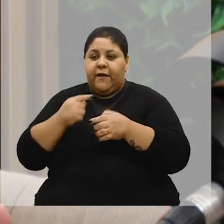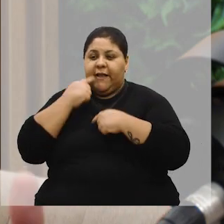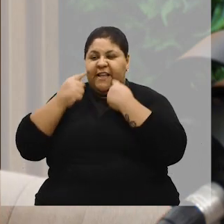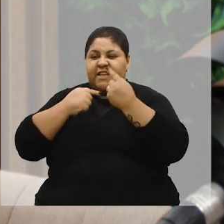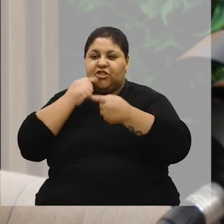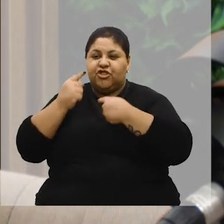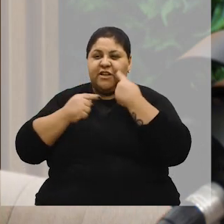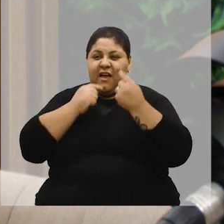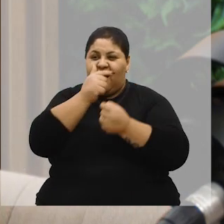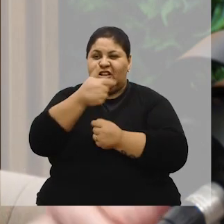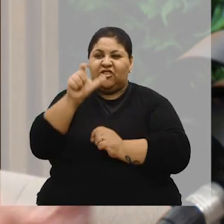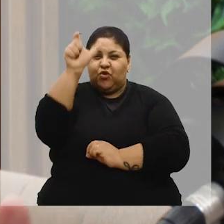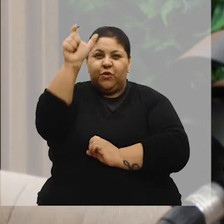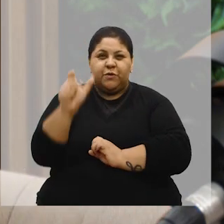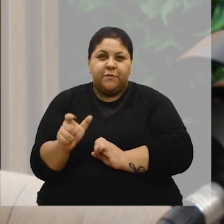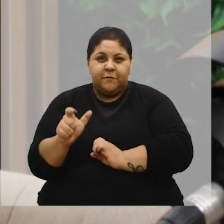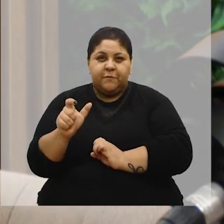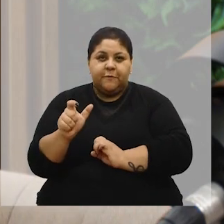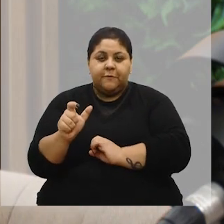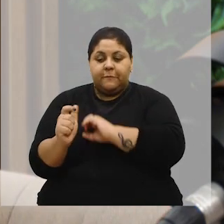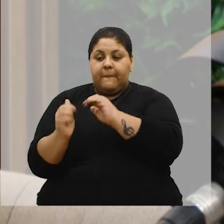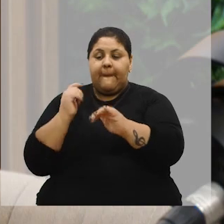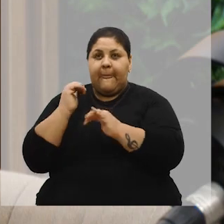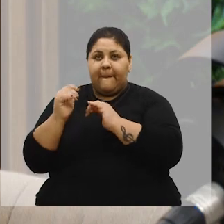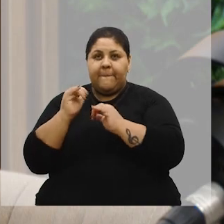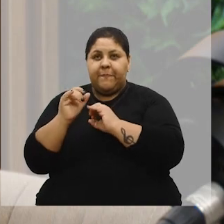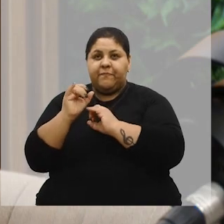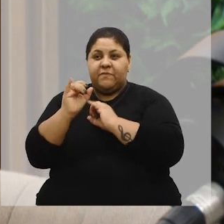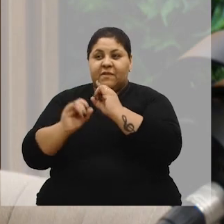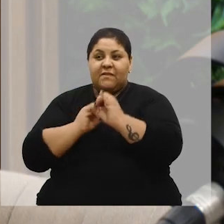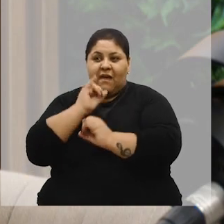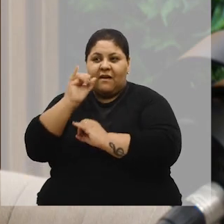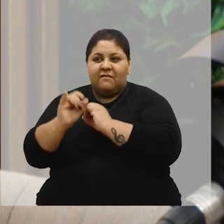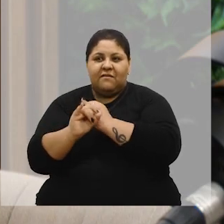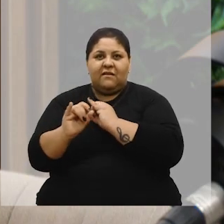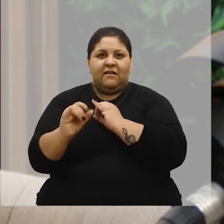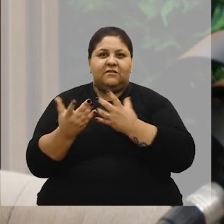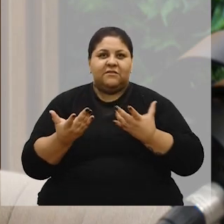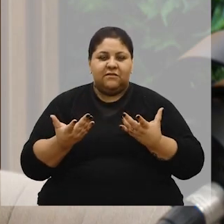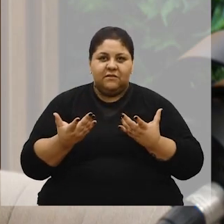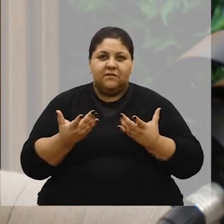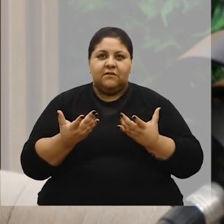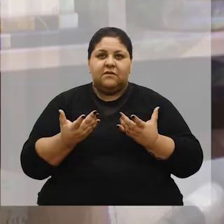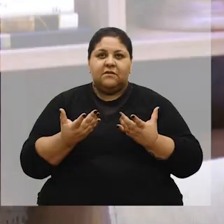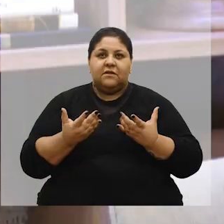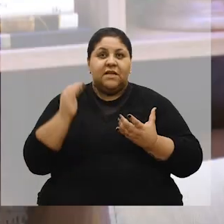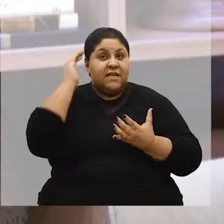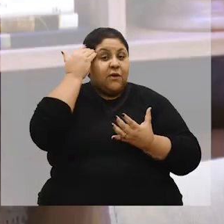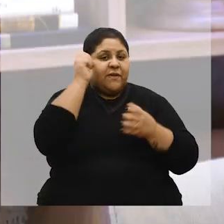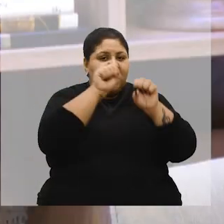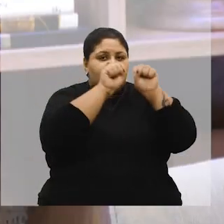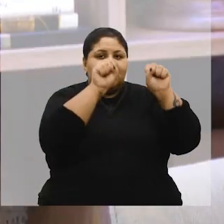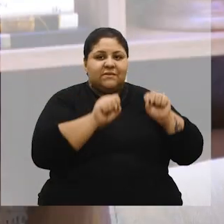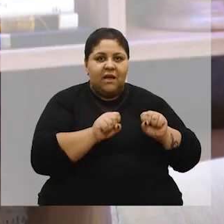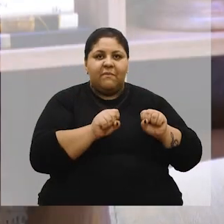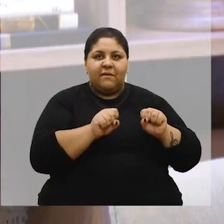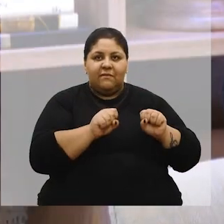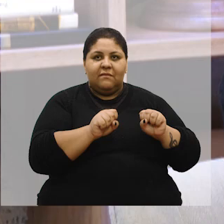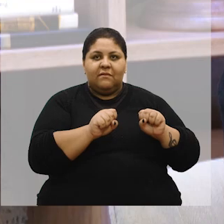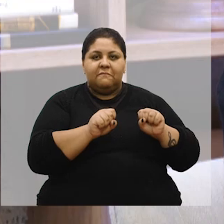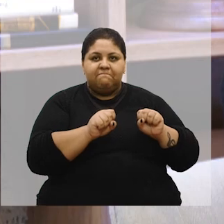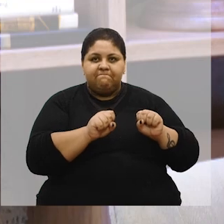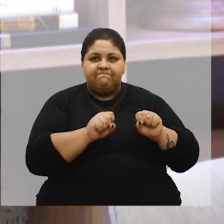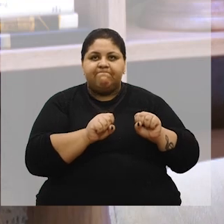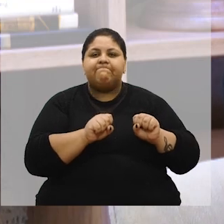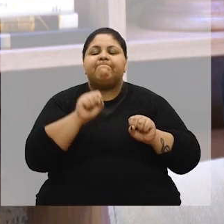as outras pessoas e criticarem movimentos na internet. Então... E muitas vezes sem entender o sistema também, exatamente, como isso funciona, né? É